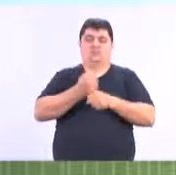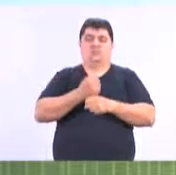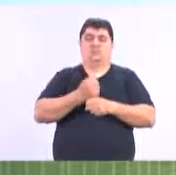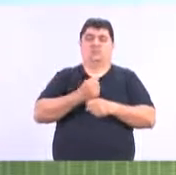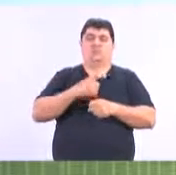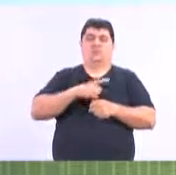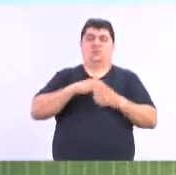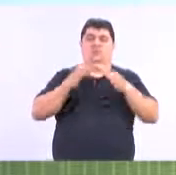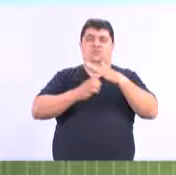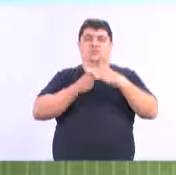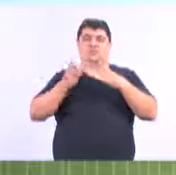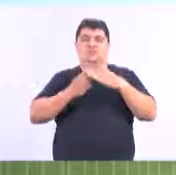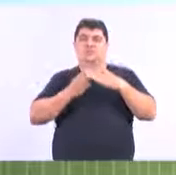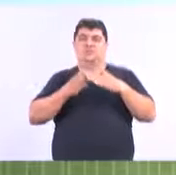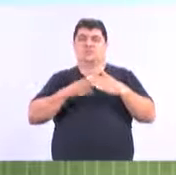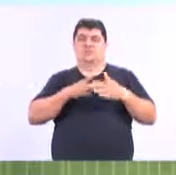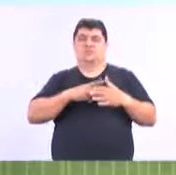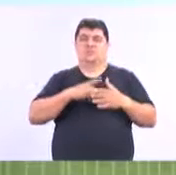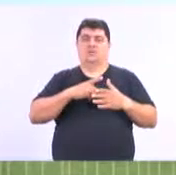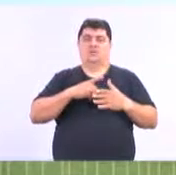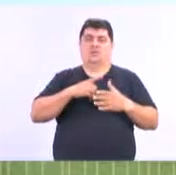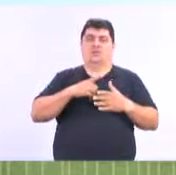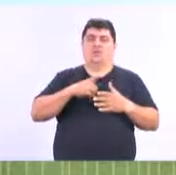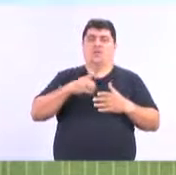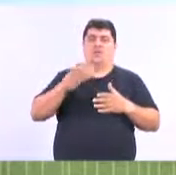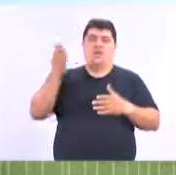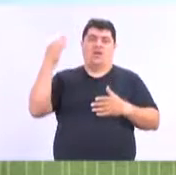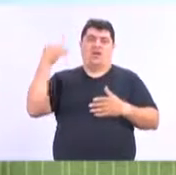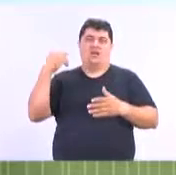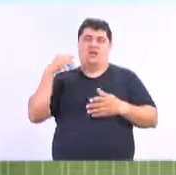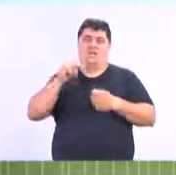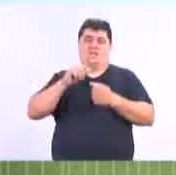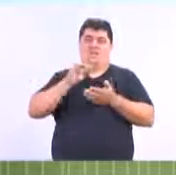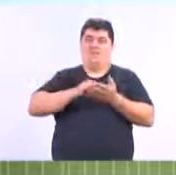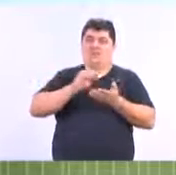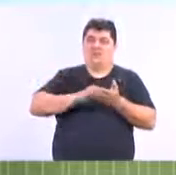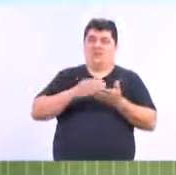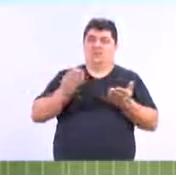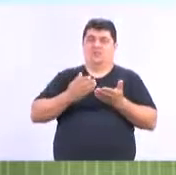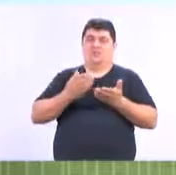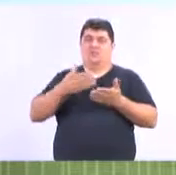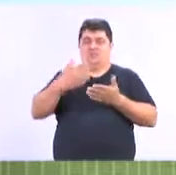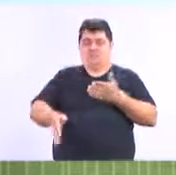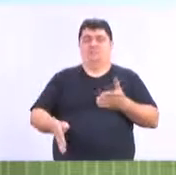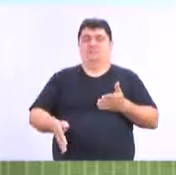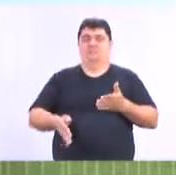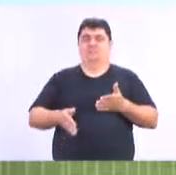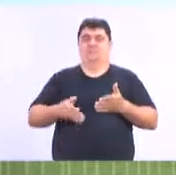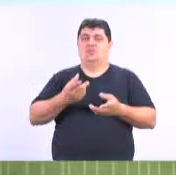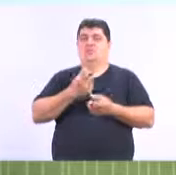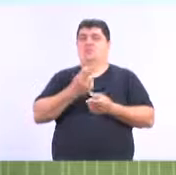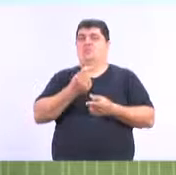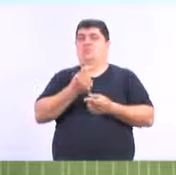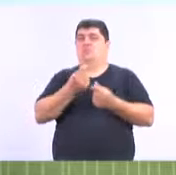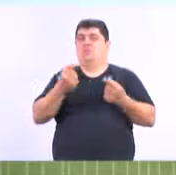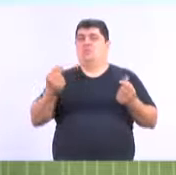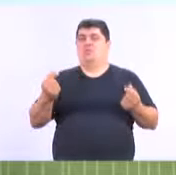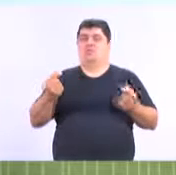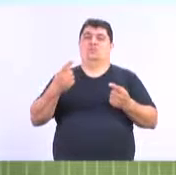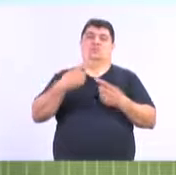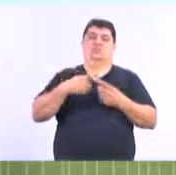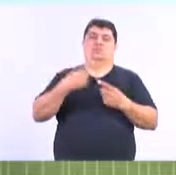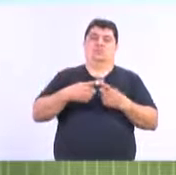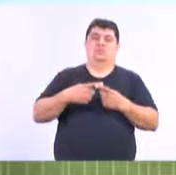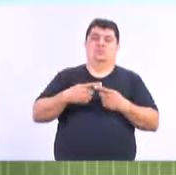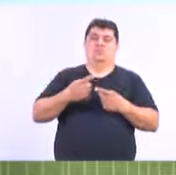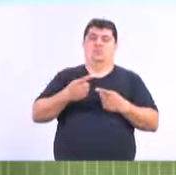empresa brasileira que não publicou seus demonstrativos contábeis na época certa e isso fez com que ela perdesse bilhões em valor de mercado, porque